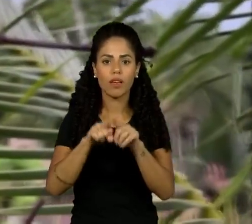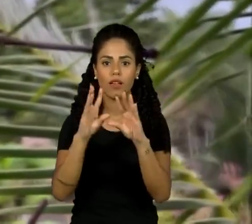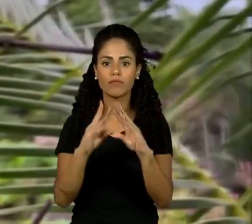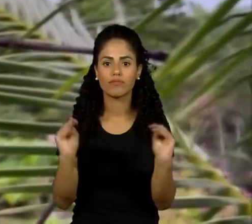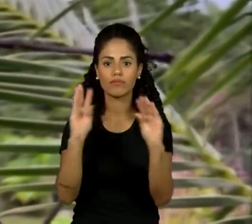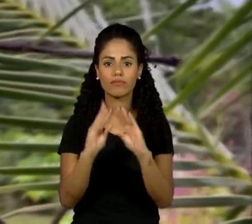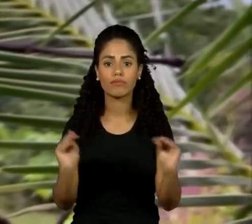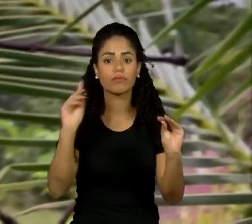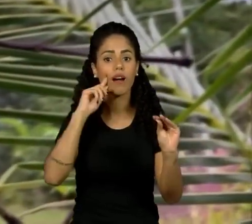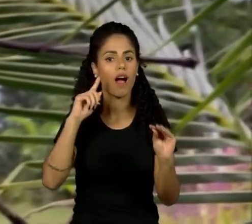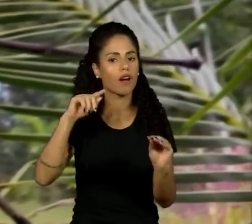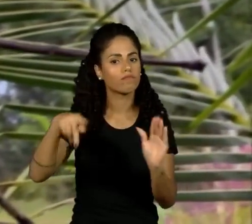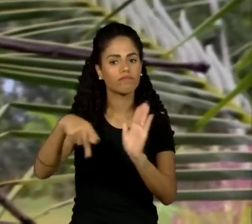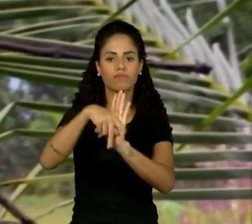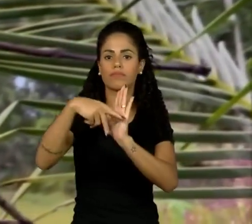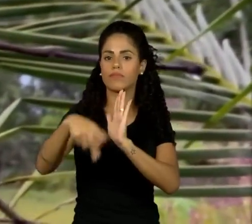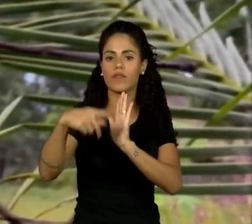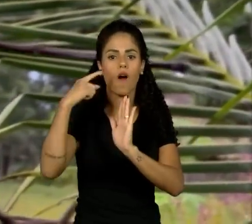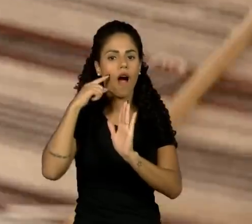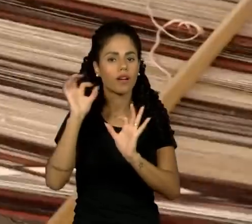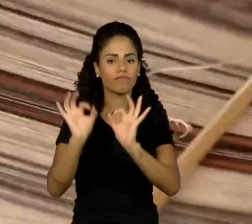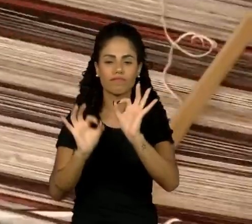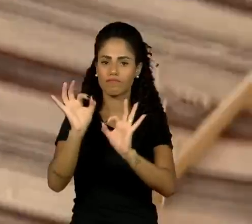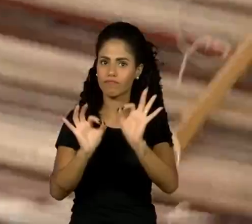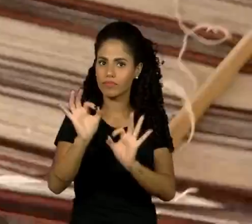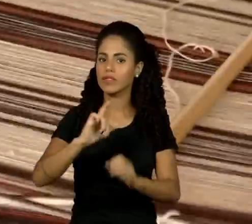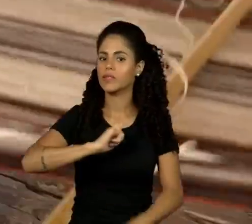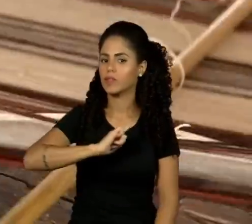a origem de tão delicado ofício.